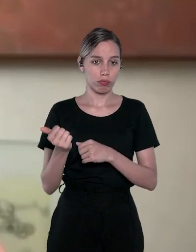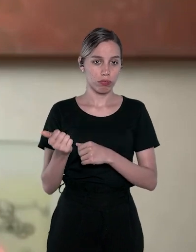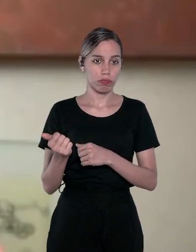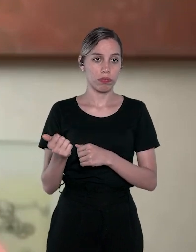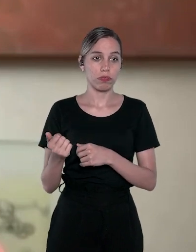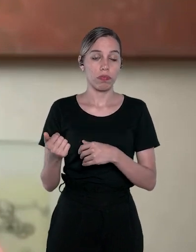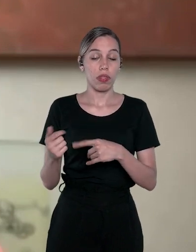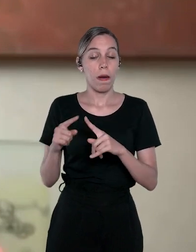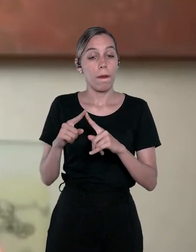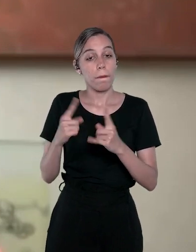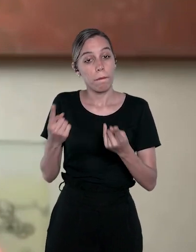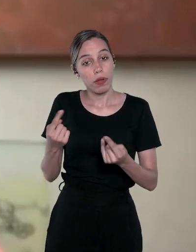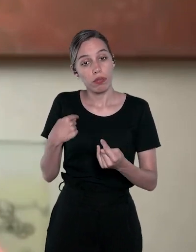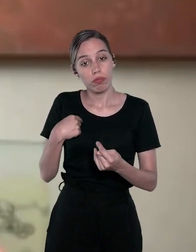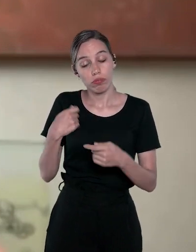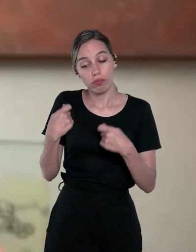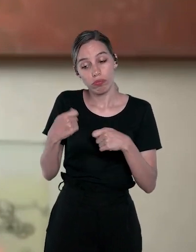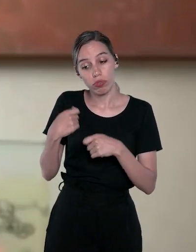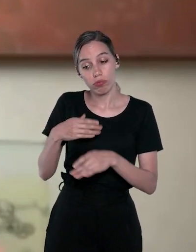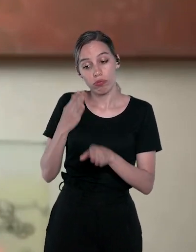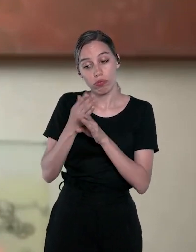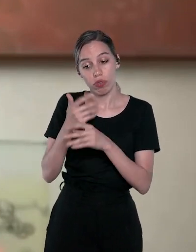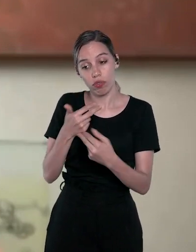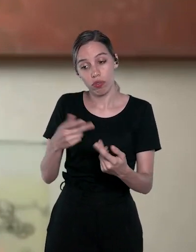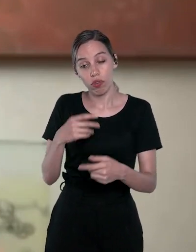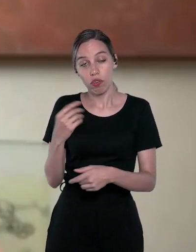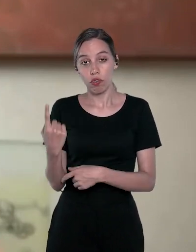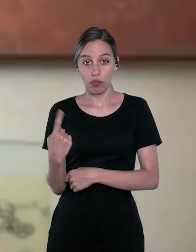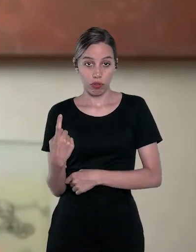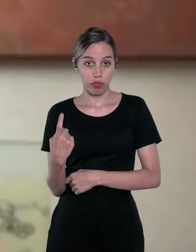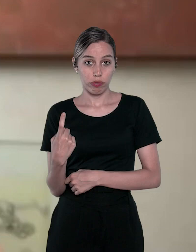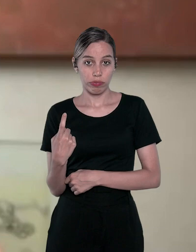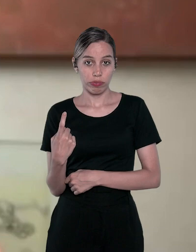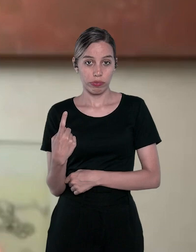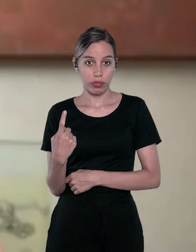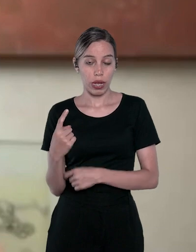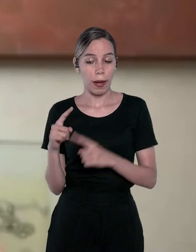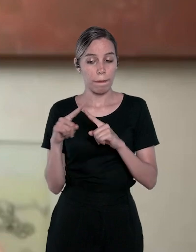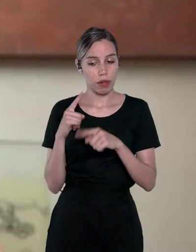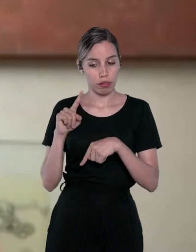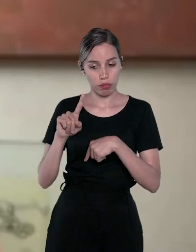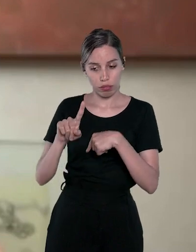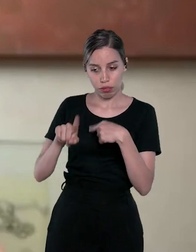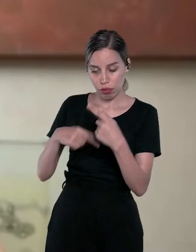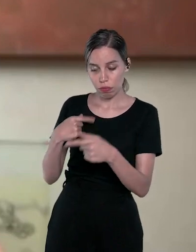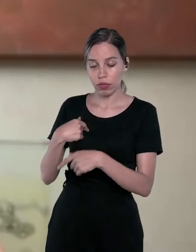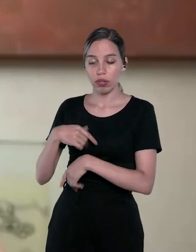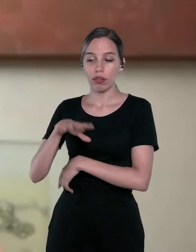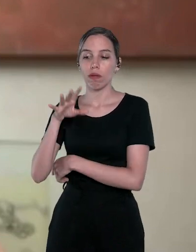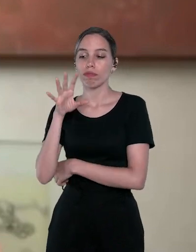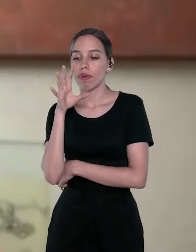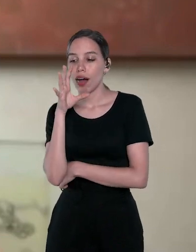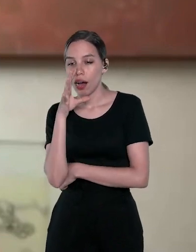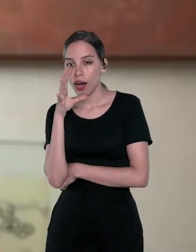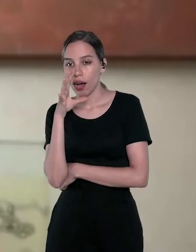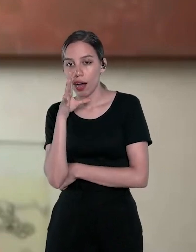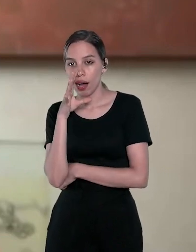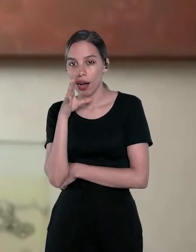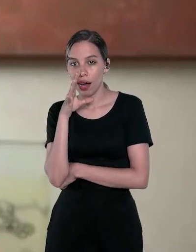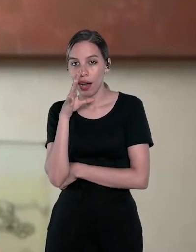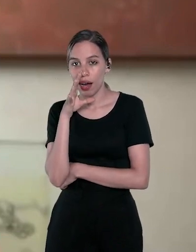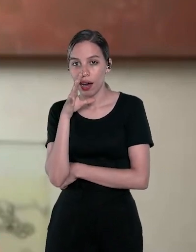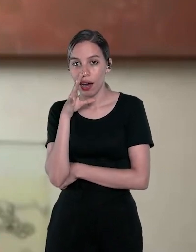as coisas um pouco sozinho, sabe? E depois eu me tornei admirador, quando eu passei